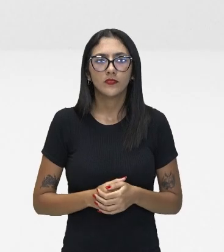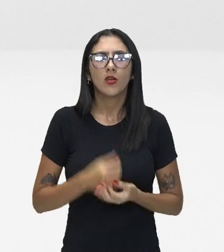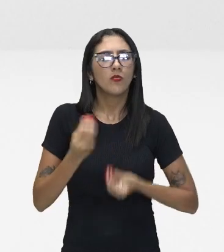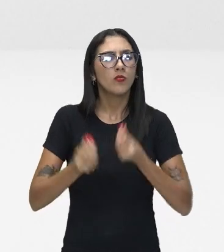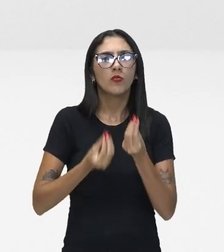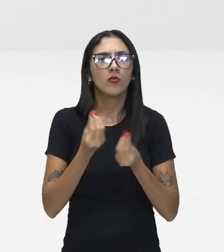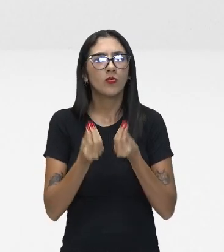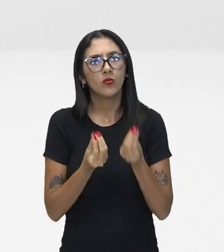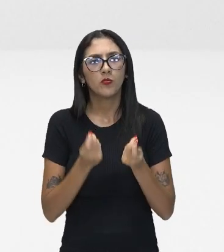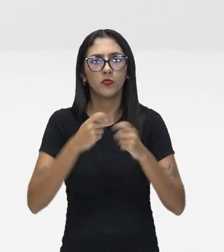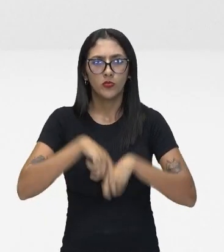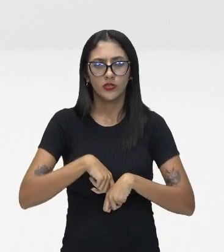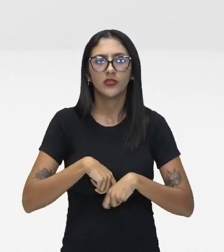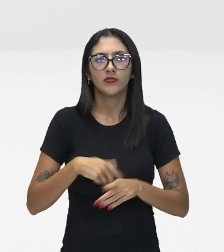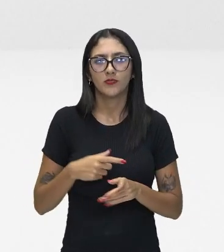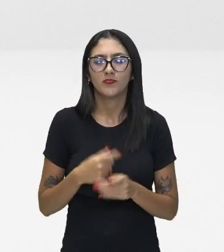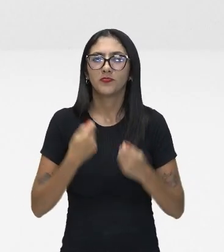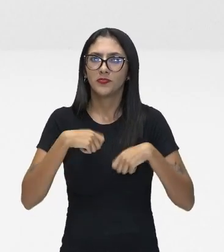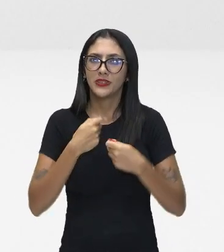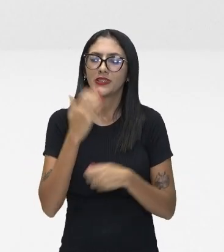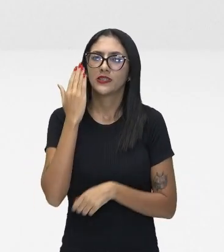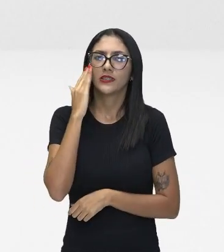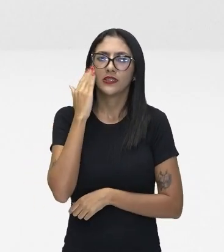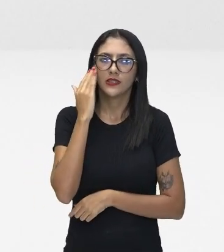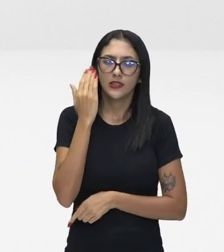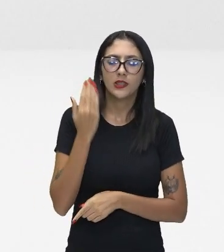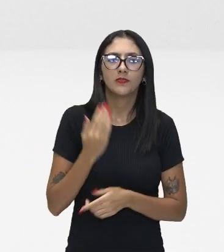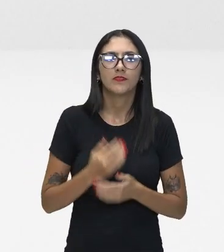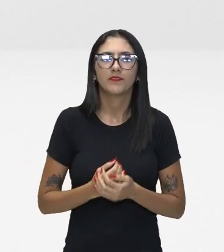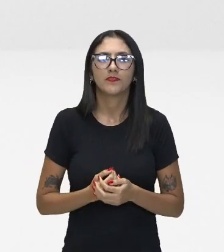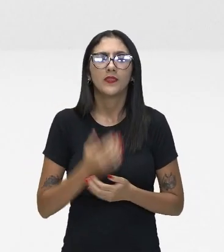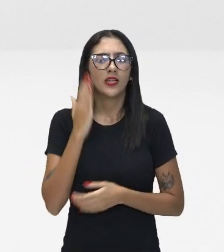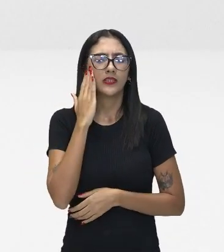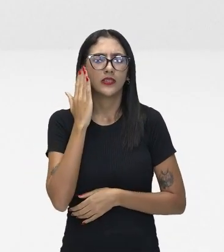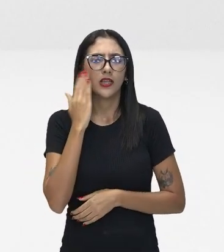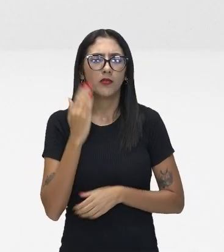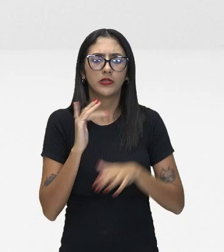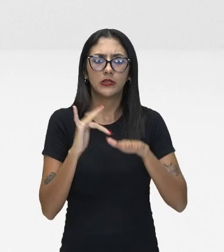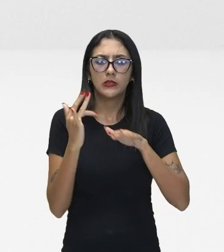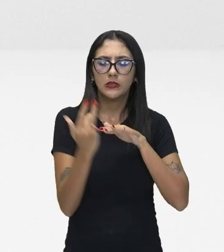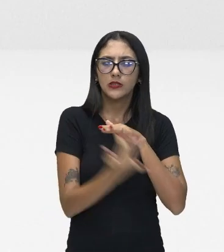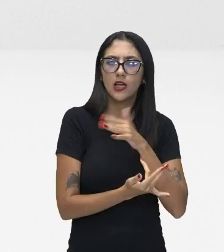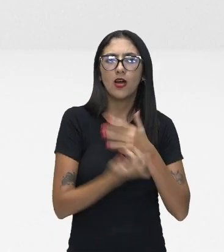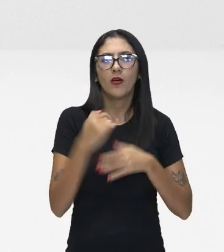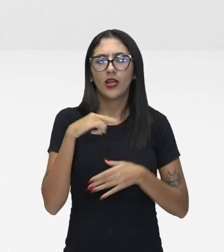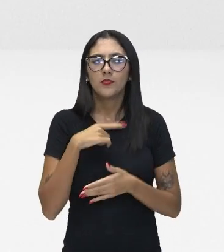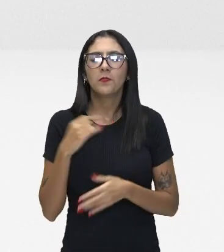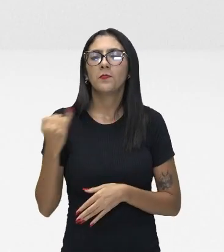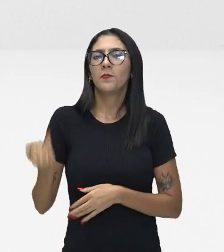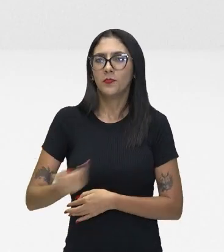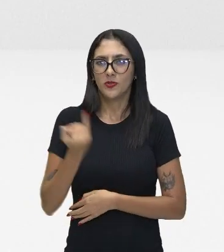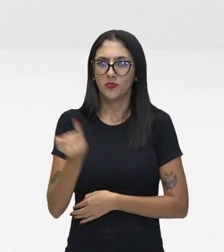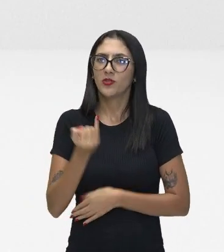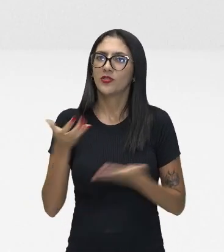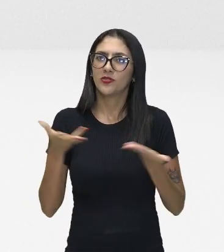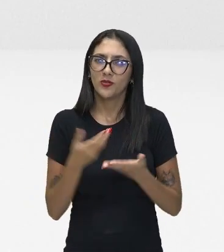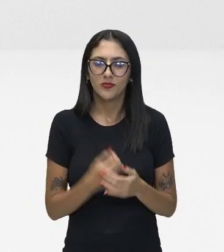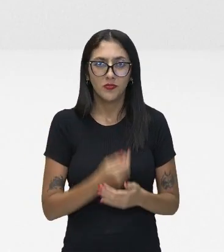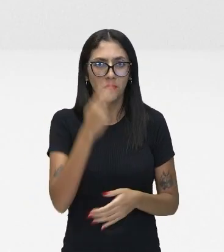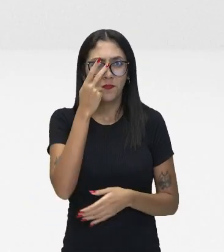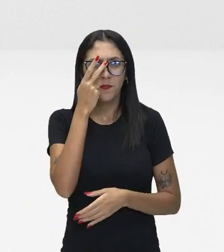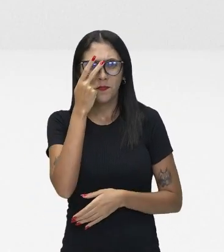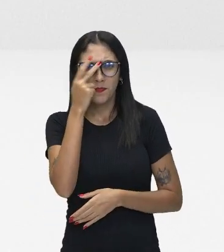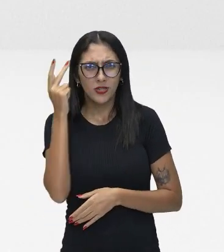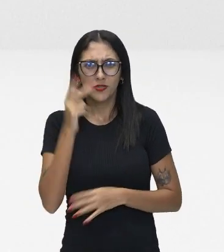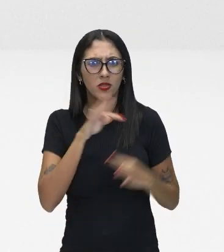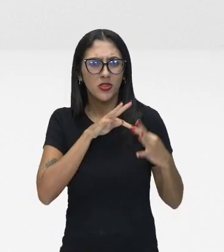sociais? O mistério está aí, a gente sabe que as redes sociais, né, extremamente importante hoje em dia. Ninguém vive, são